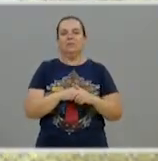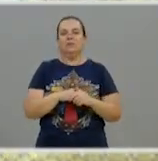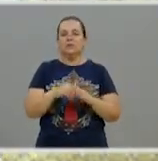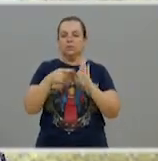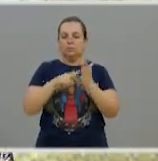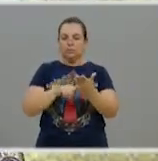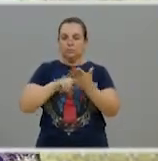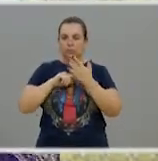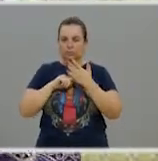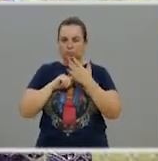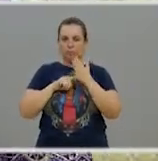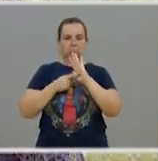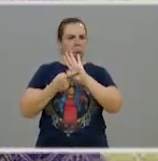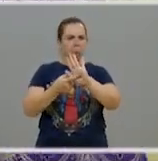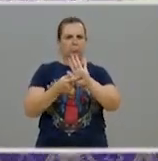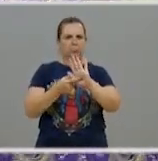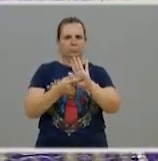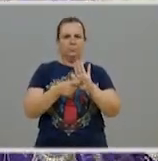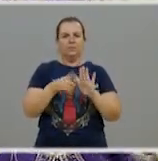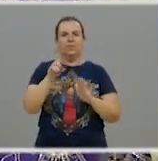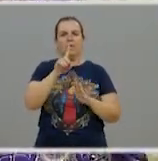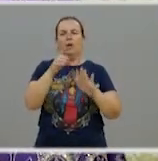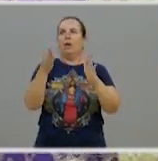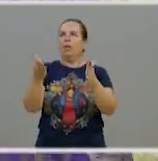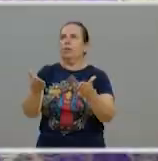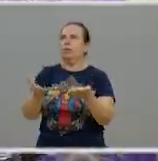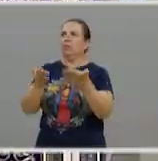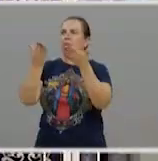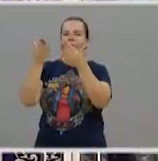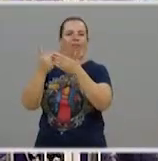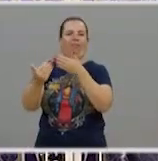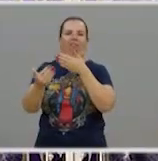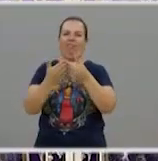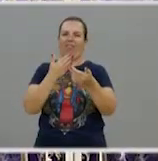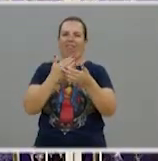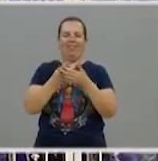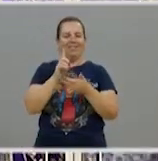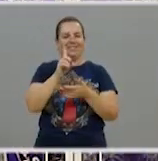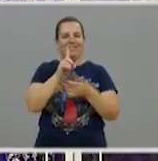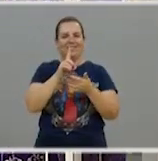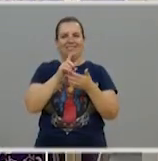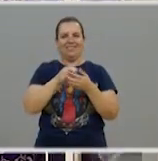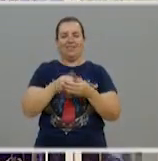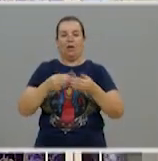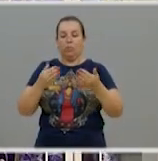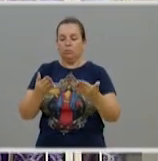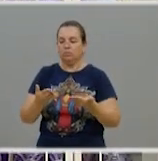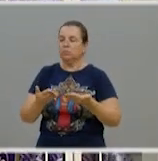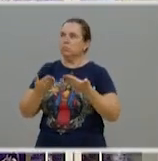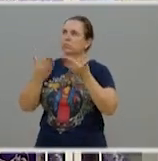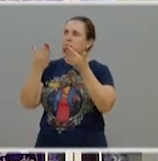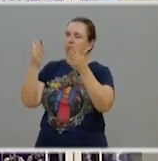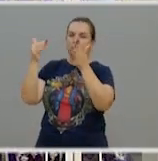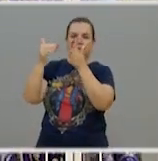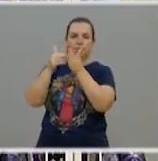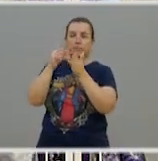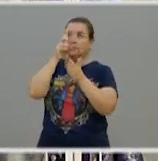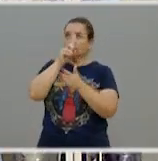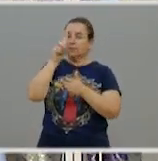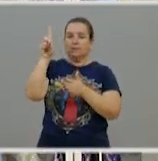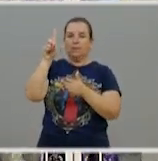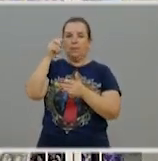colocar, não é um elevar-se qualquer, é um ir até Deus para